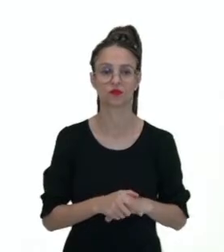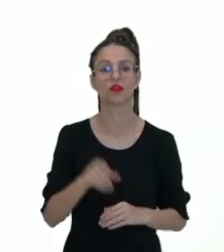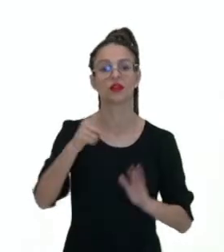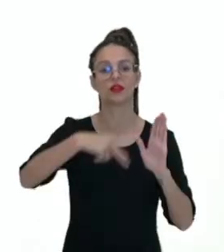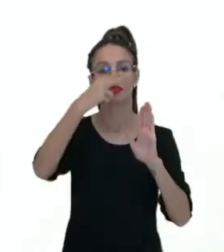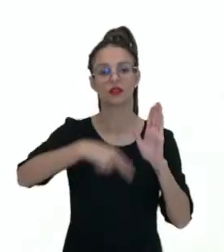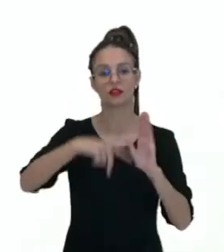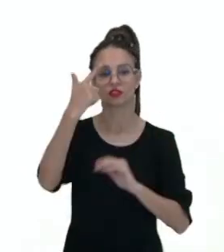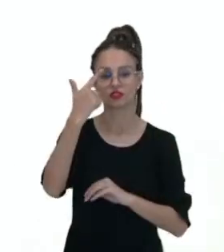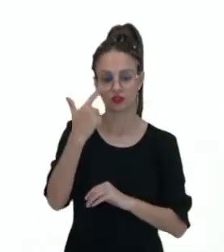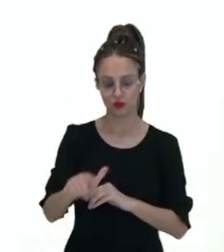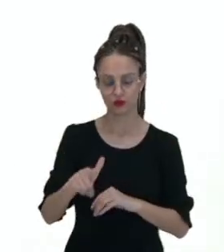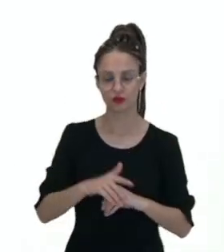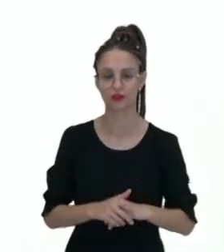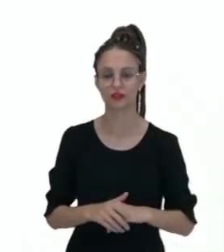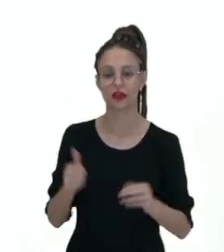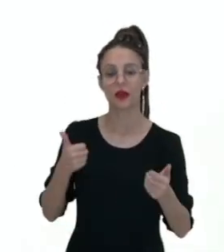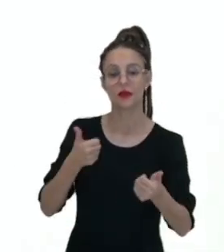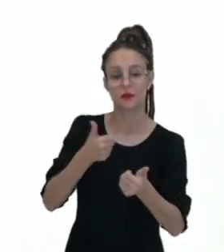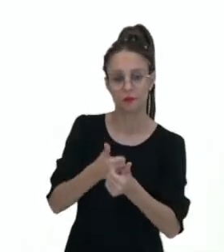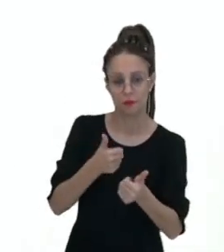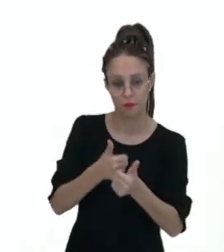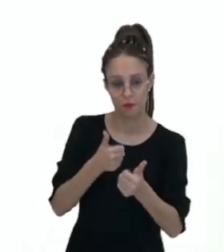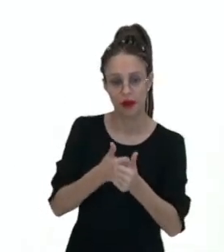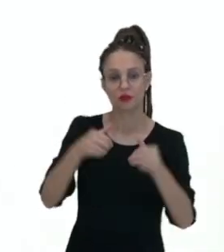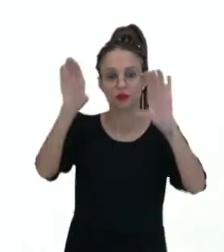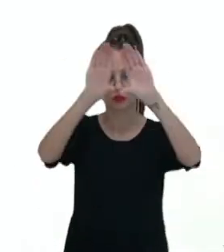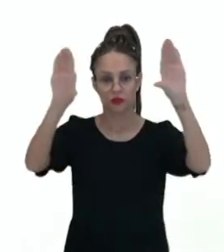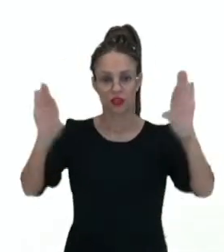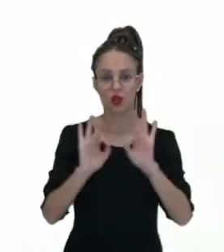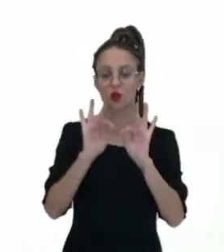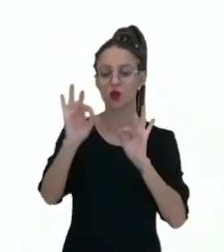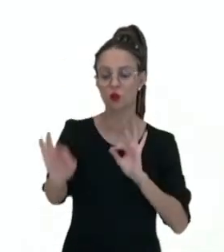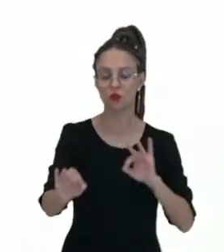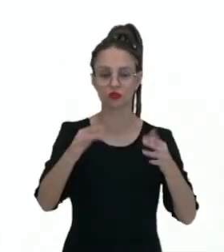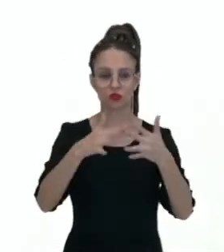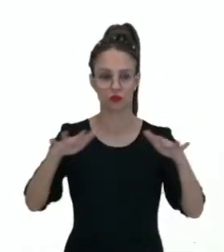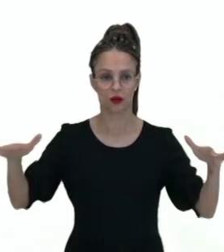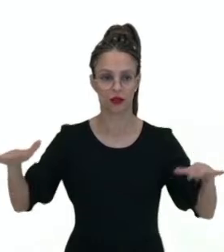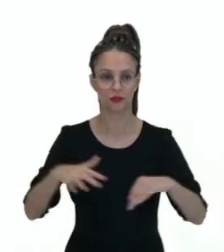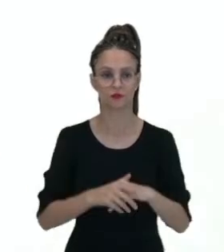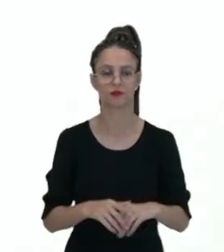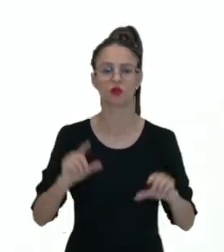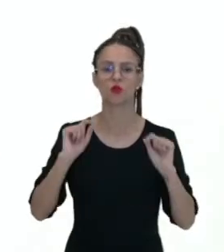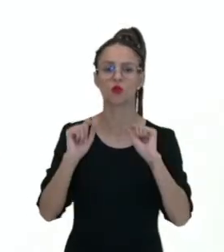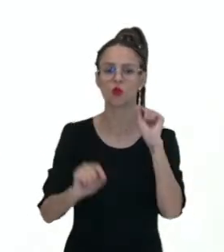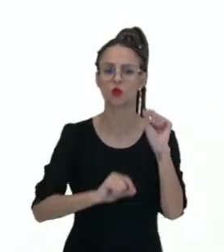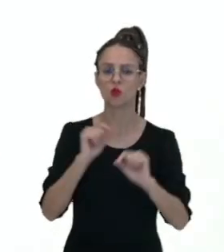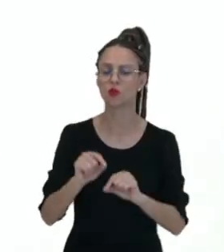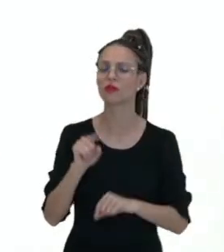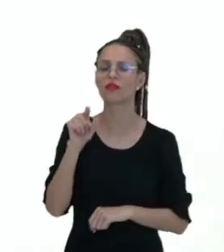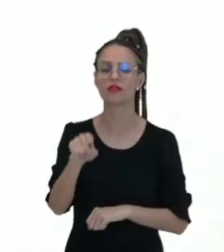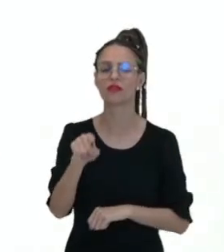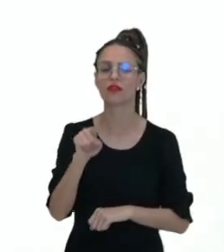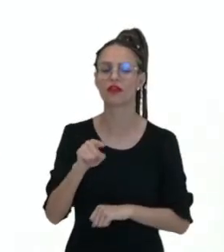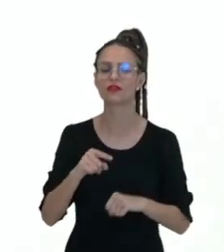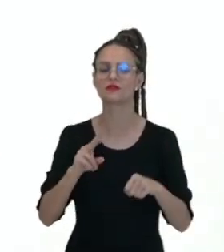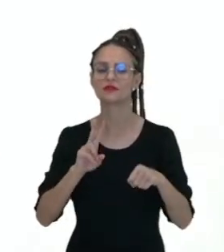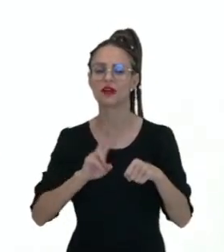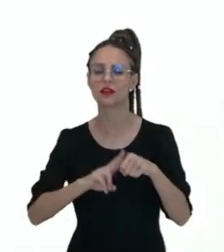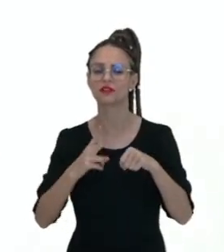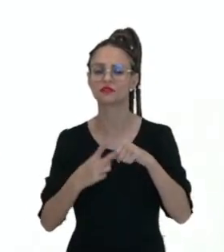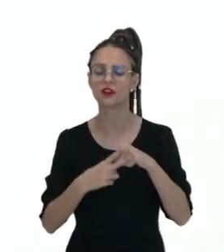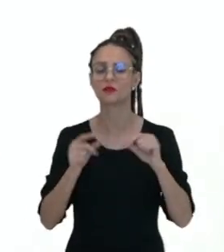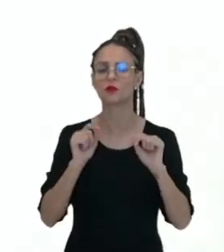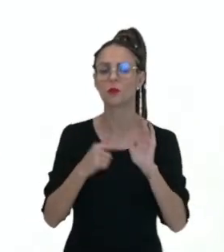Releia. Estava perto do céu, estava longe do mar. O que revelam os advérbios de lugar